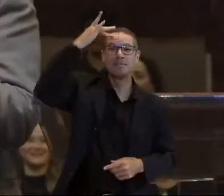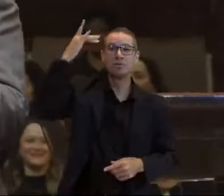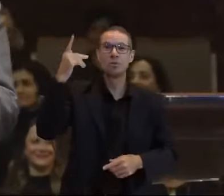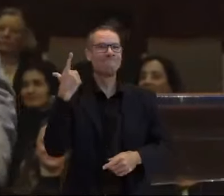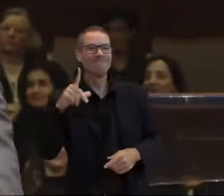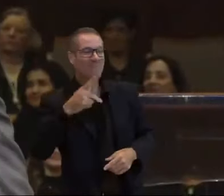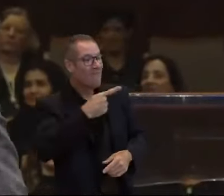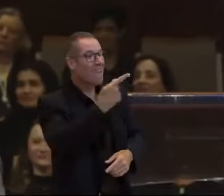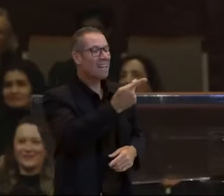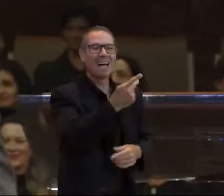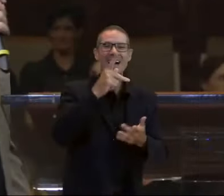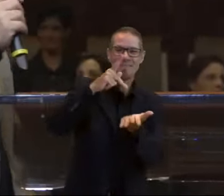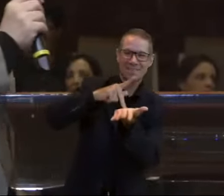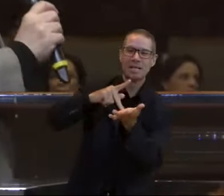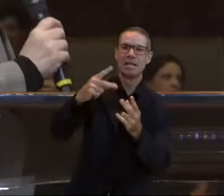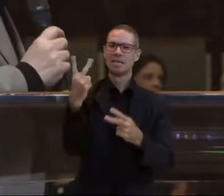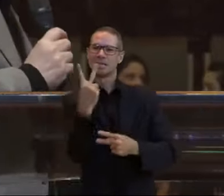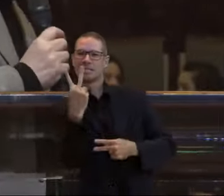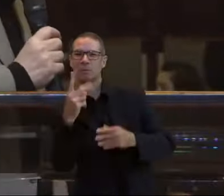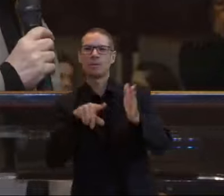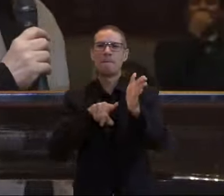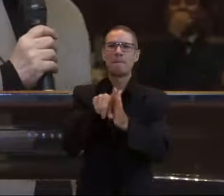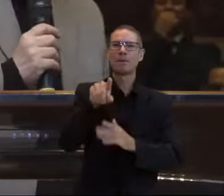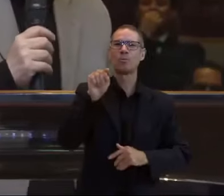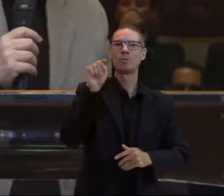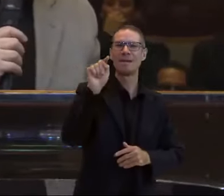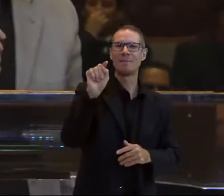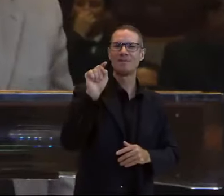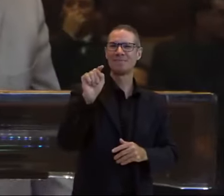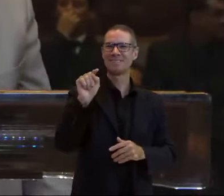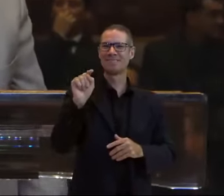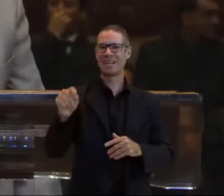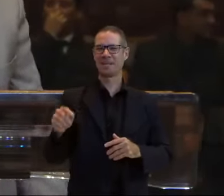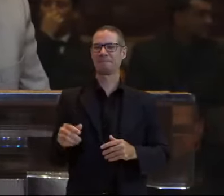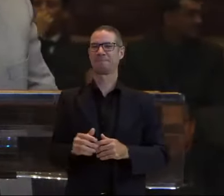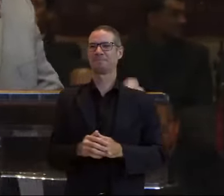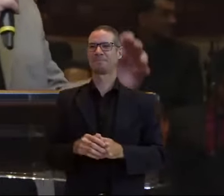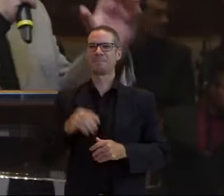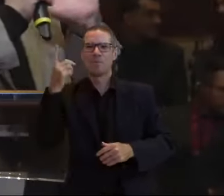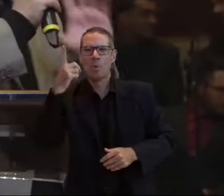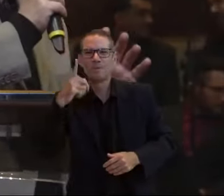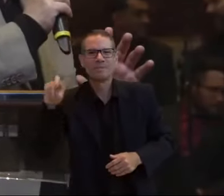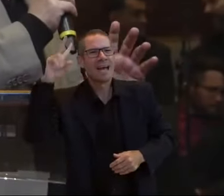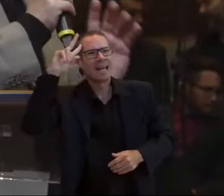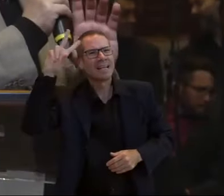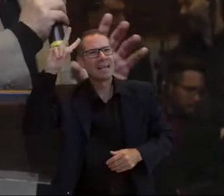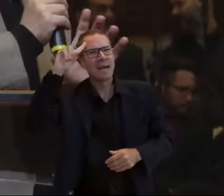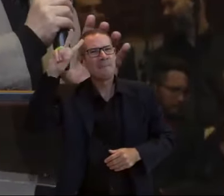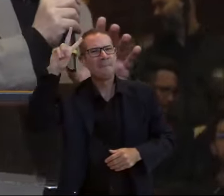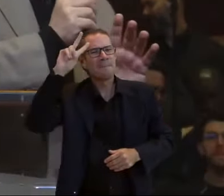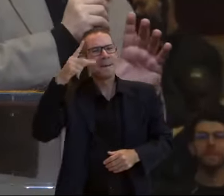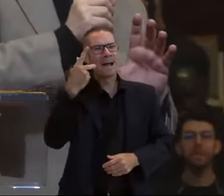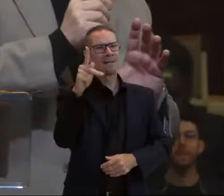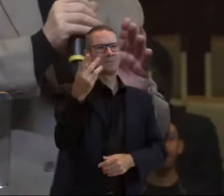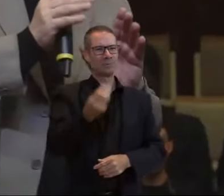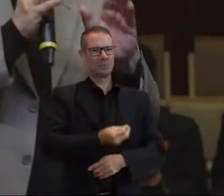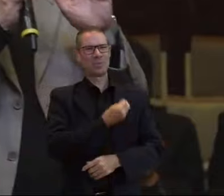verdade? Então a segunda pergunta é para você, tá? Você consegue lembrar na tua